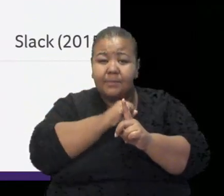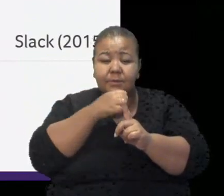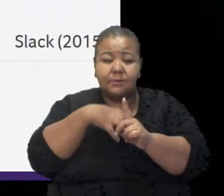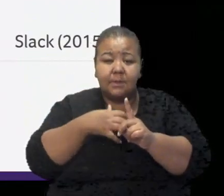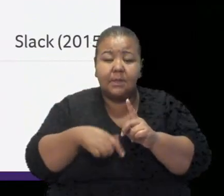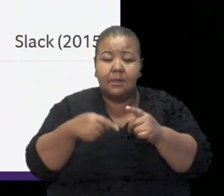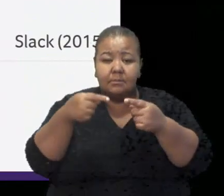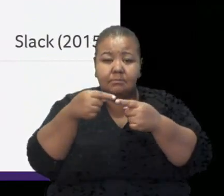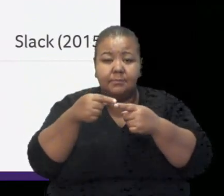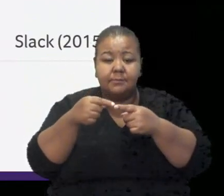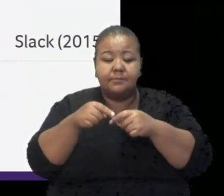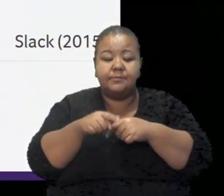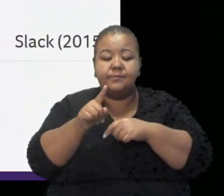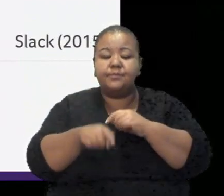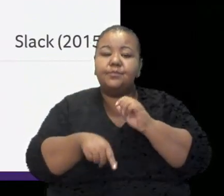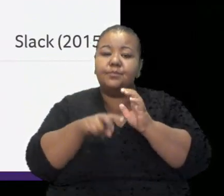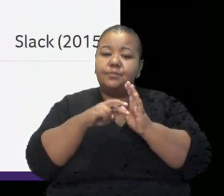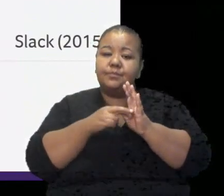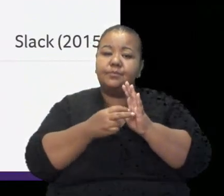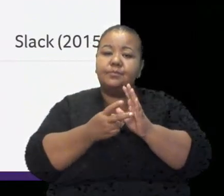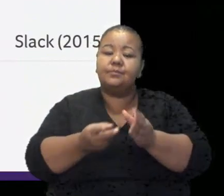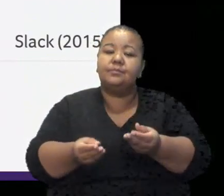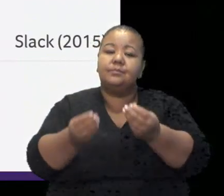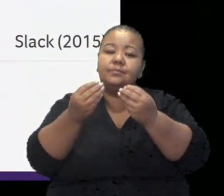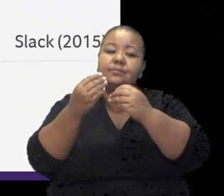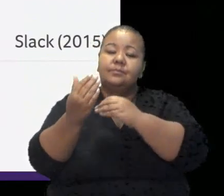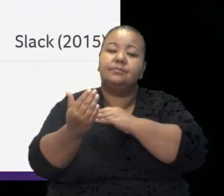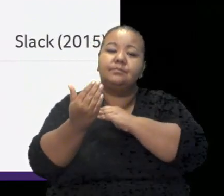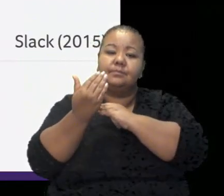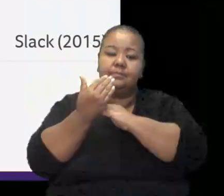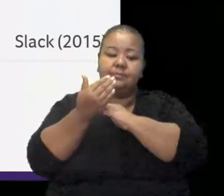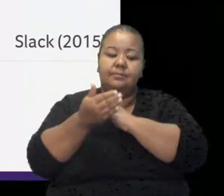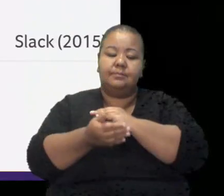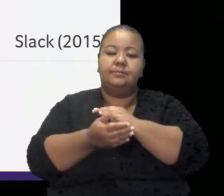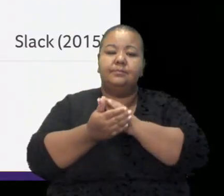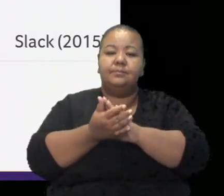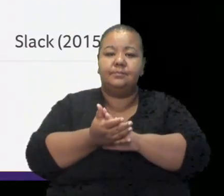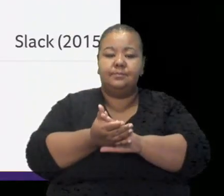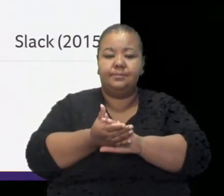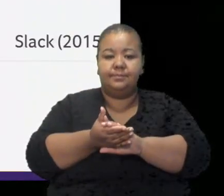adequada, isso necessariamente vai me ajudar dentro do processo.